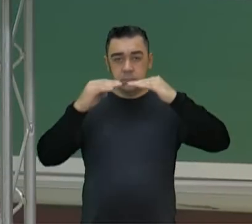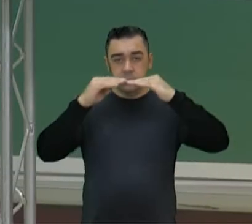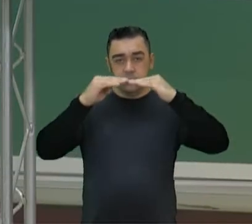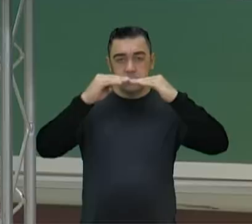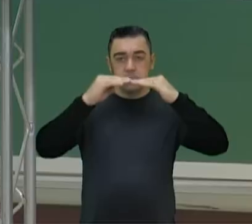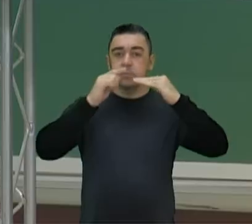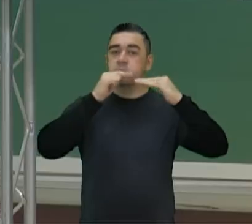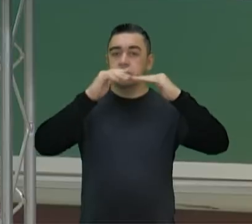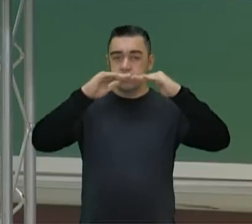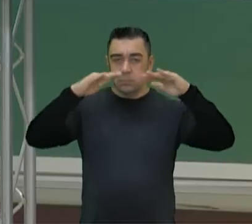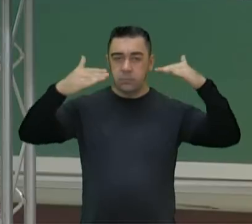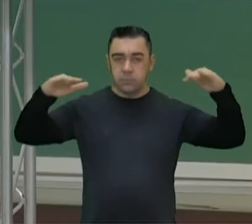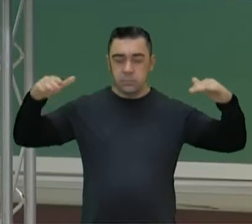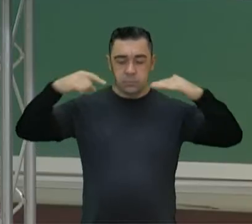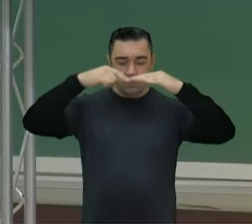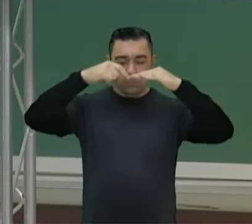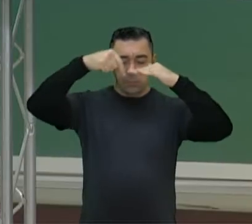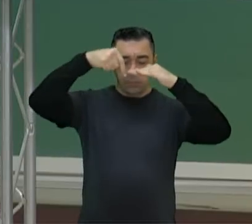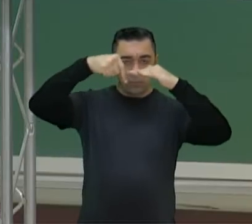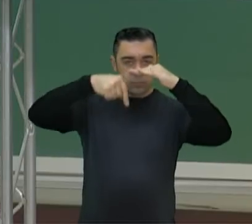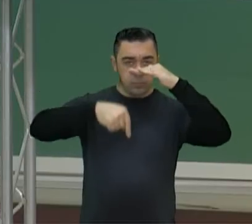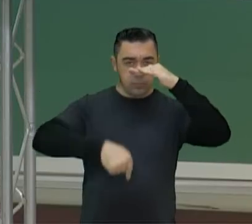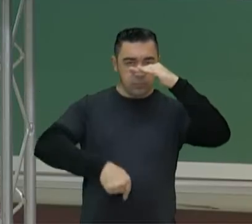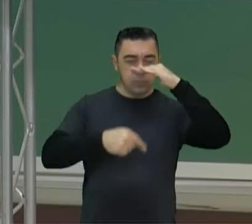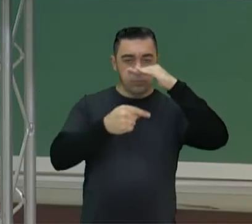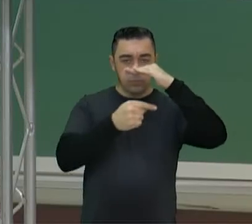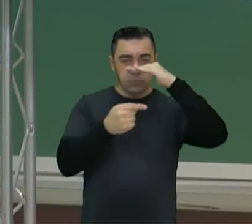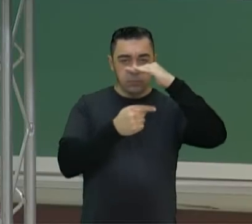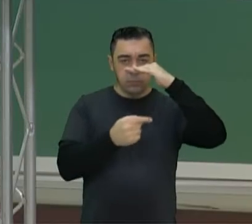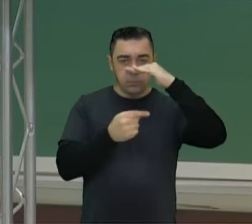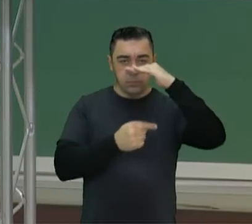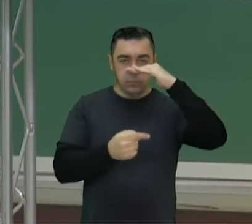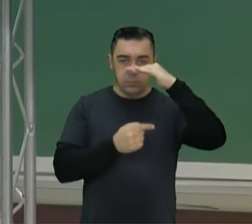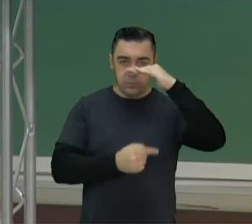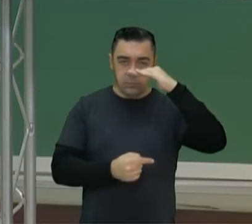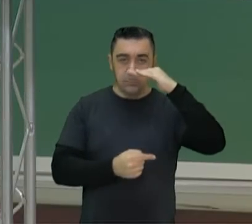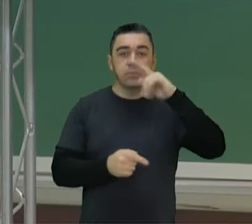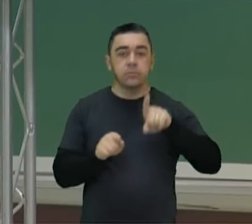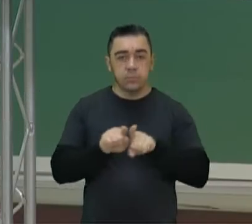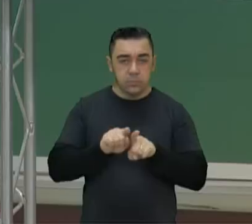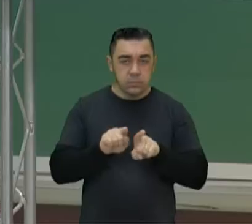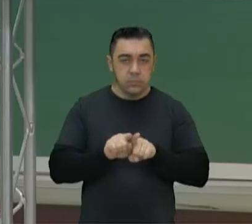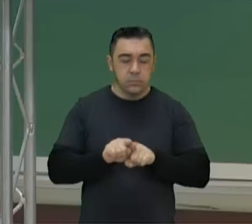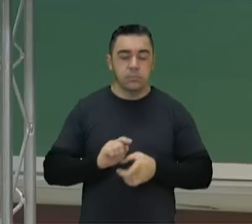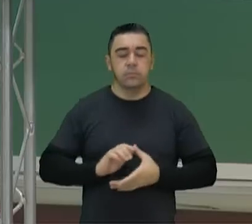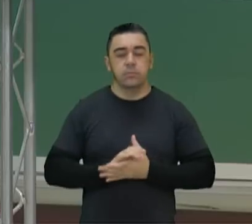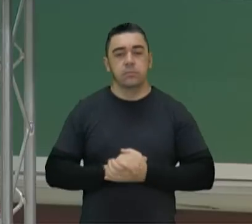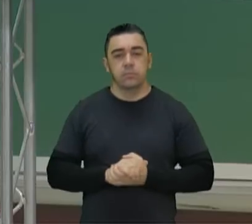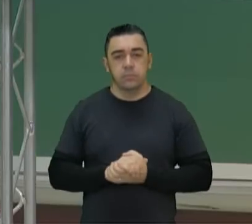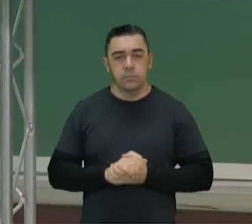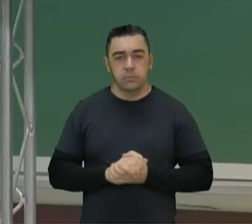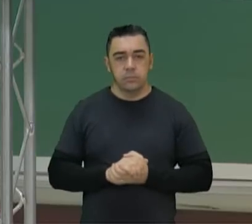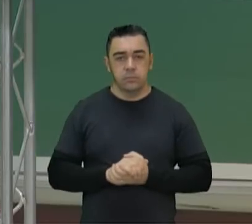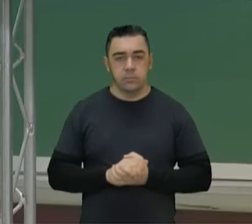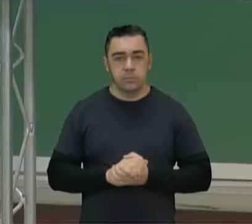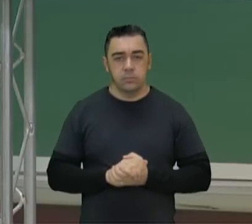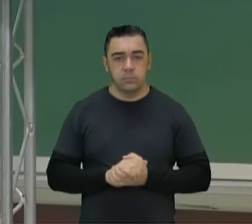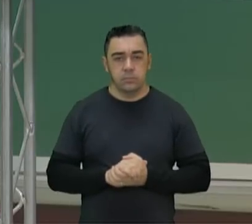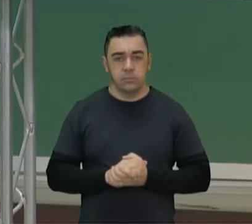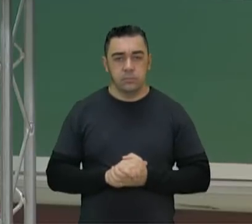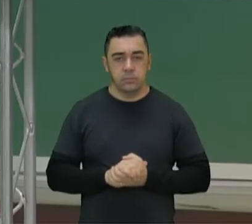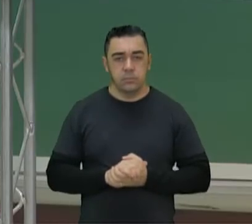mais 3 metros que ele mergulhou, somam-se 4 metros negativos, abaixo do nível do